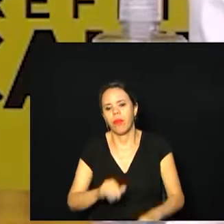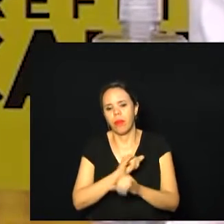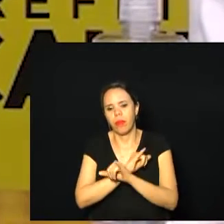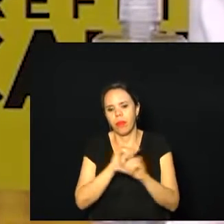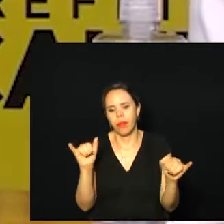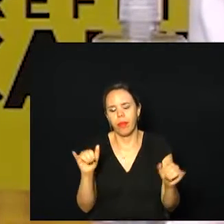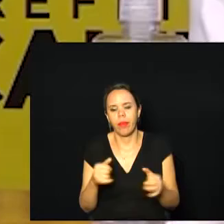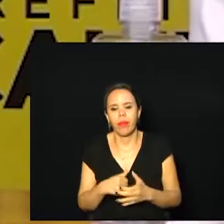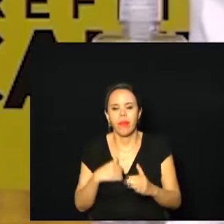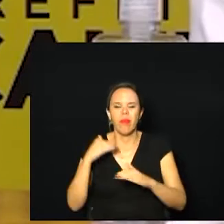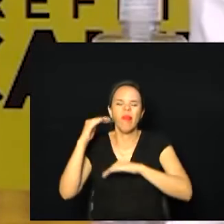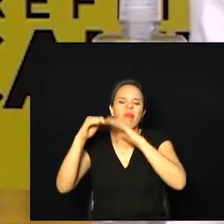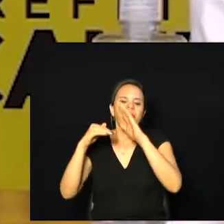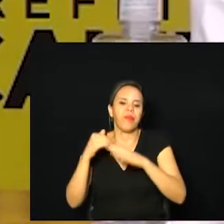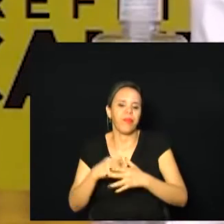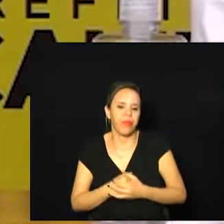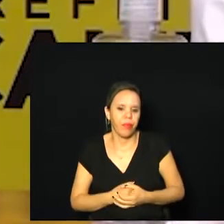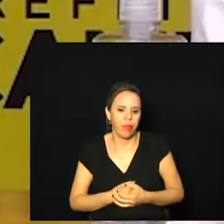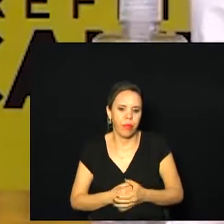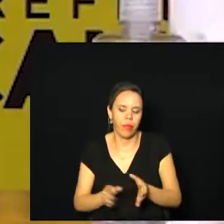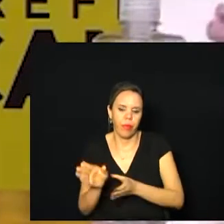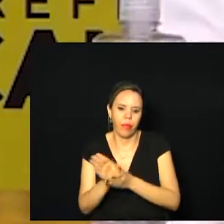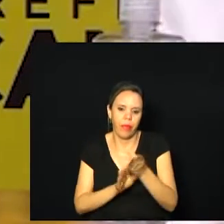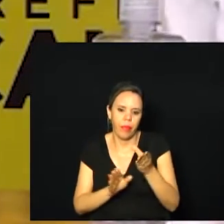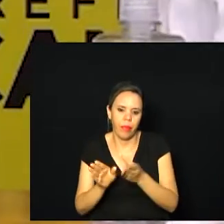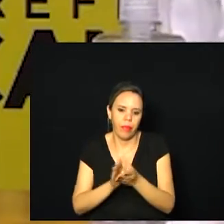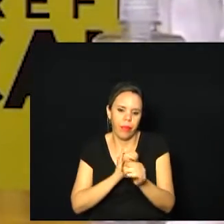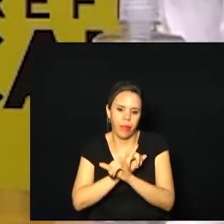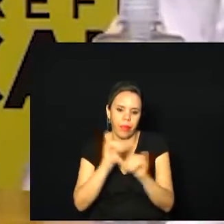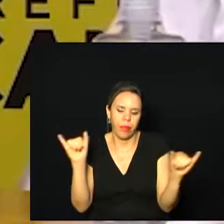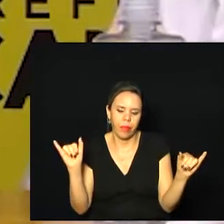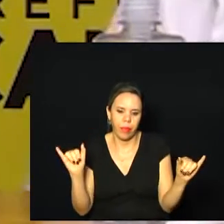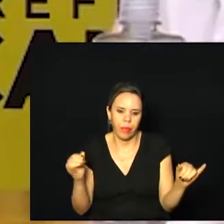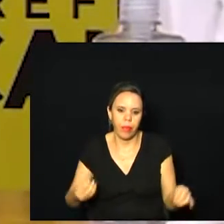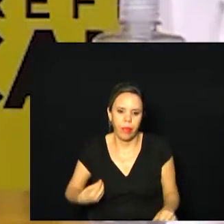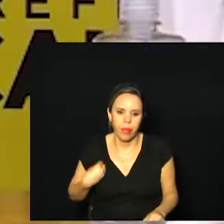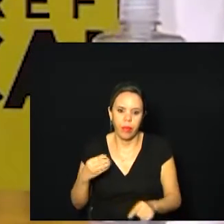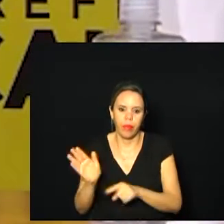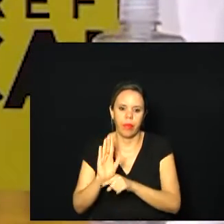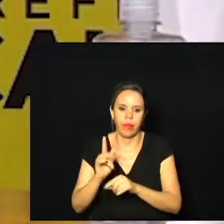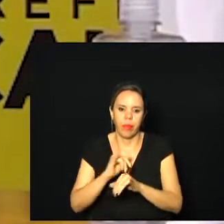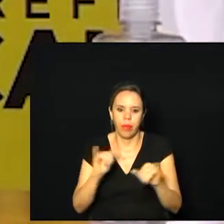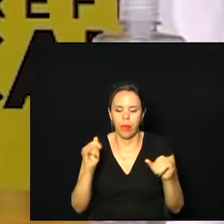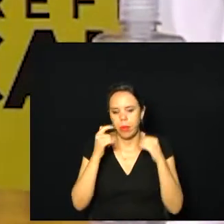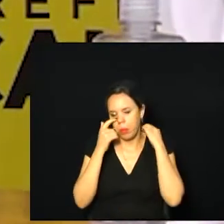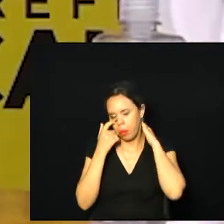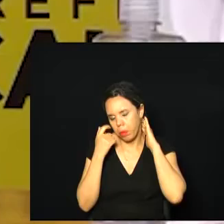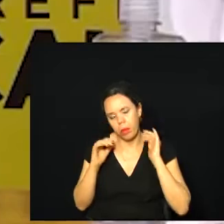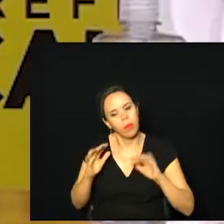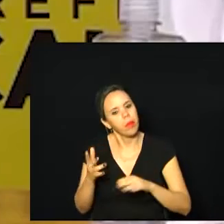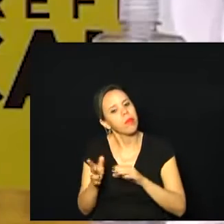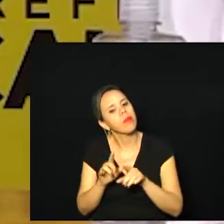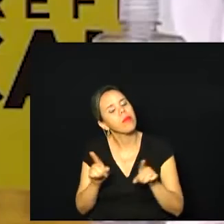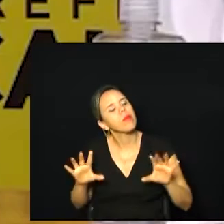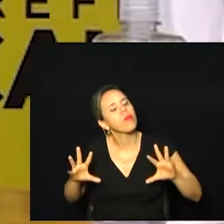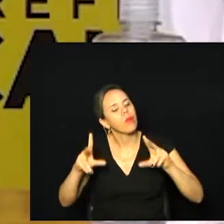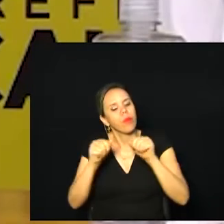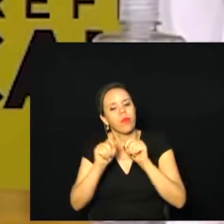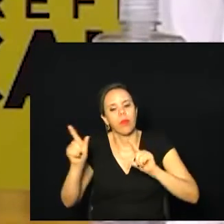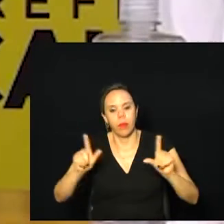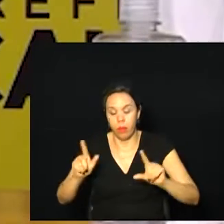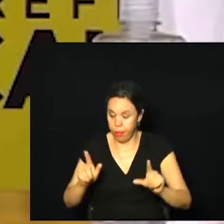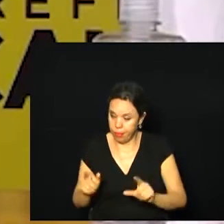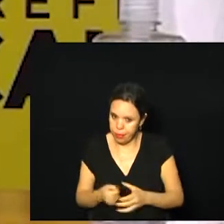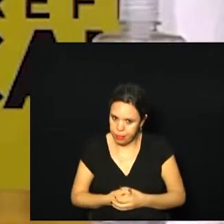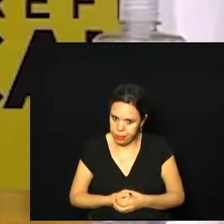vai além da orientação, da campanha de divulgação com vídeos, em mídias sociais, na imprensa em geral.